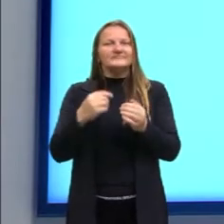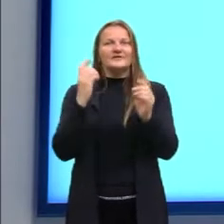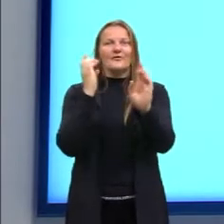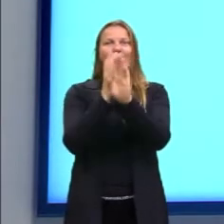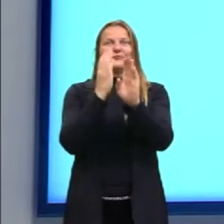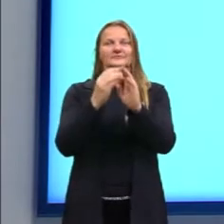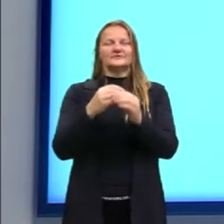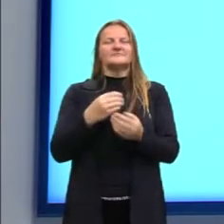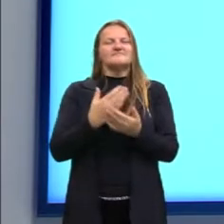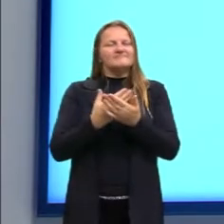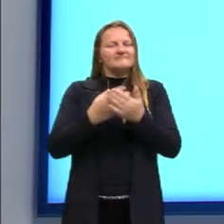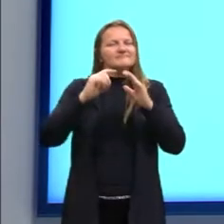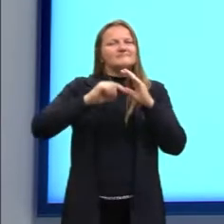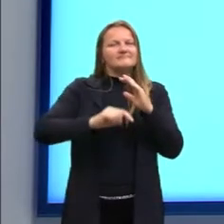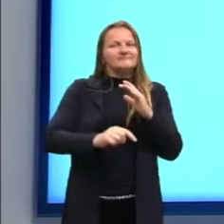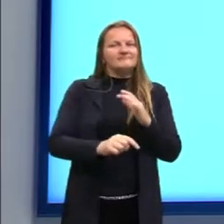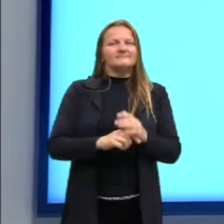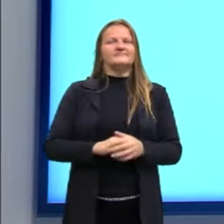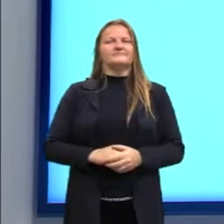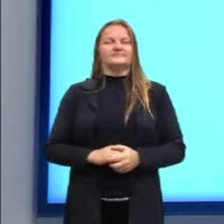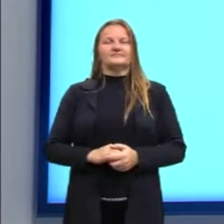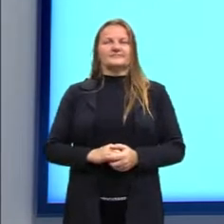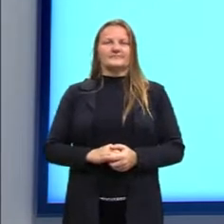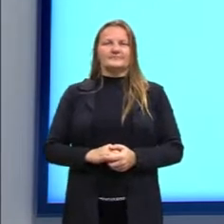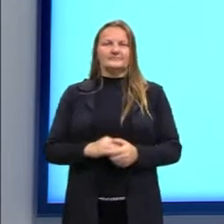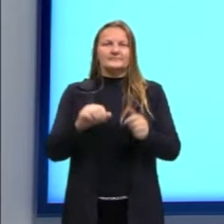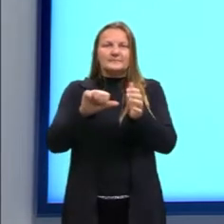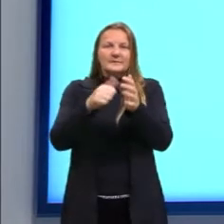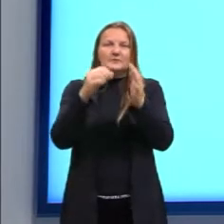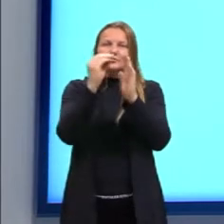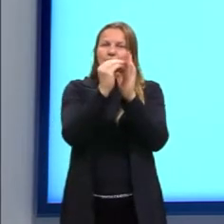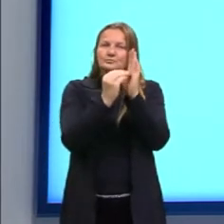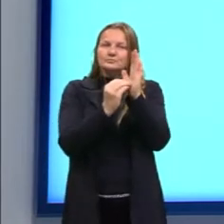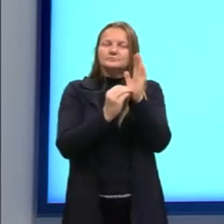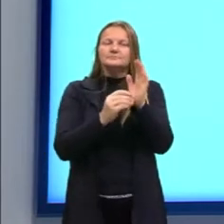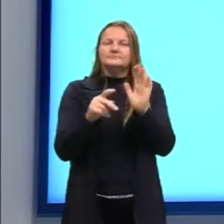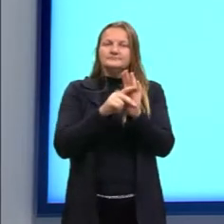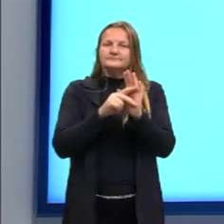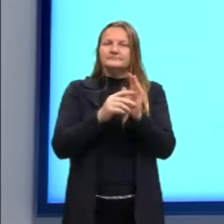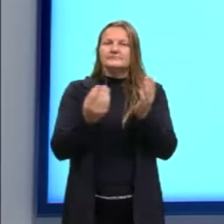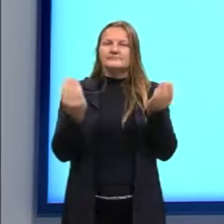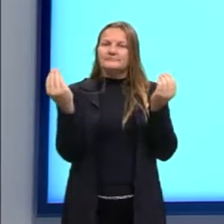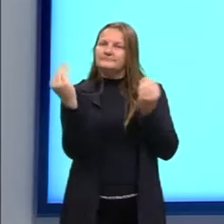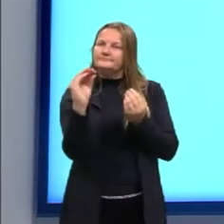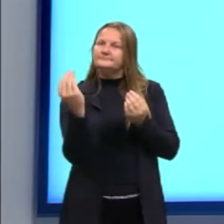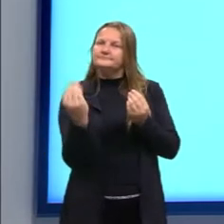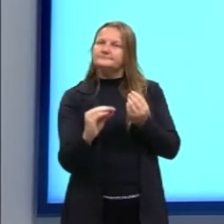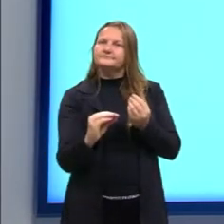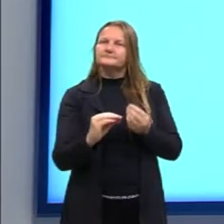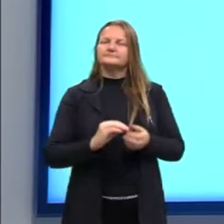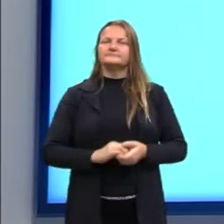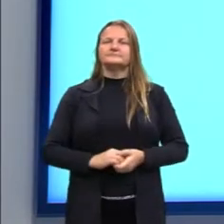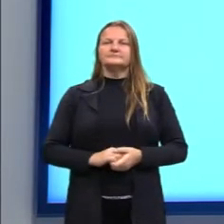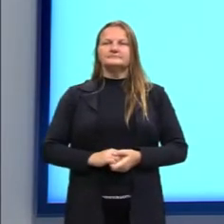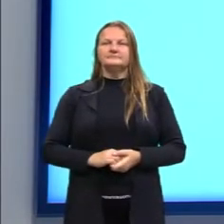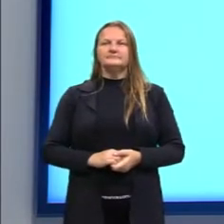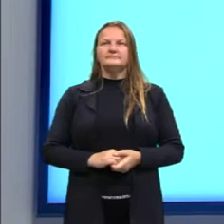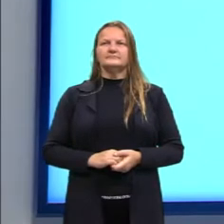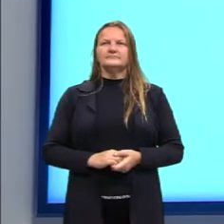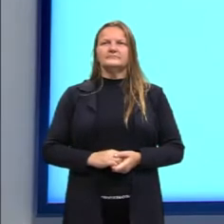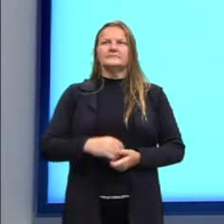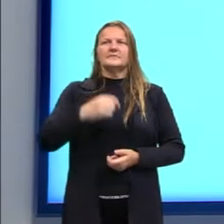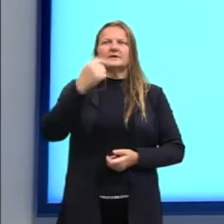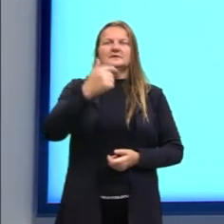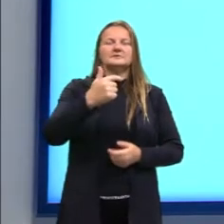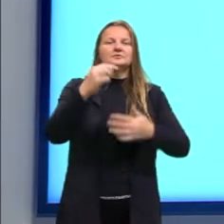aula 5, vocês vão ter aí esse primeiro conteúdo, né, colocado aí nessas duas aulas.